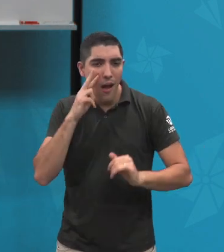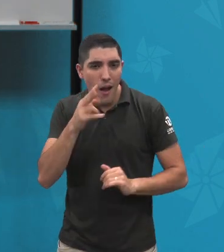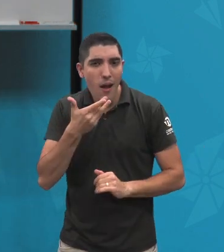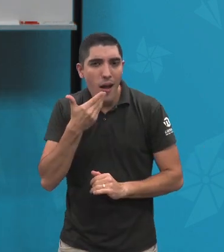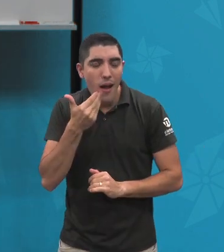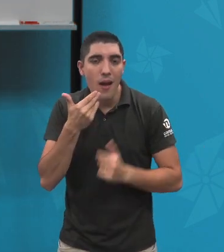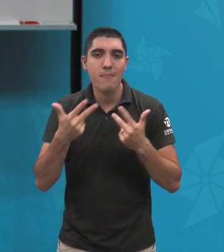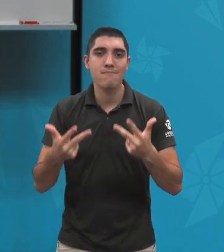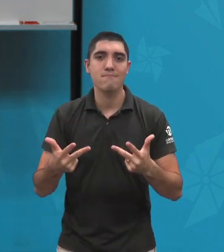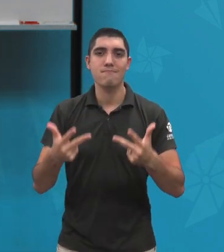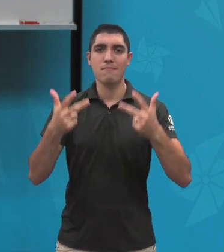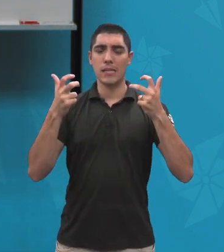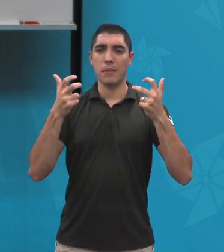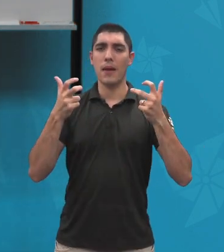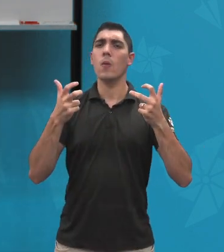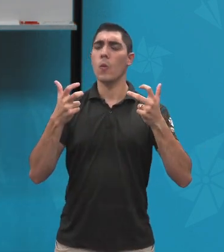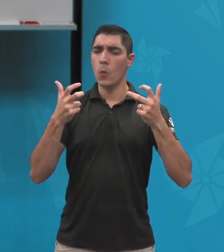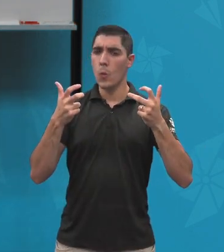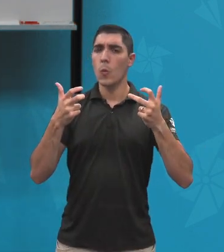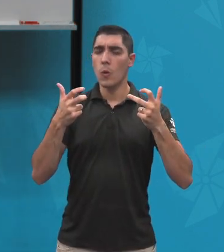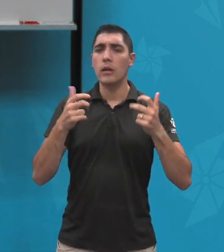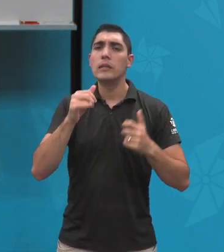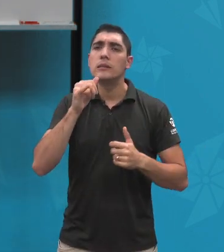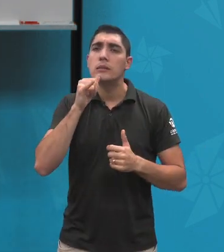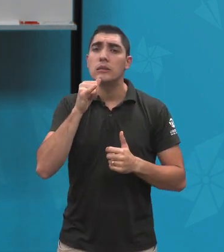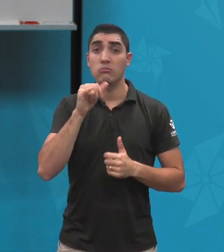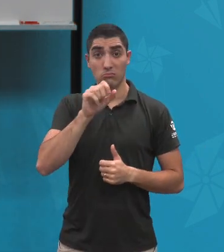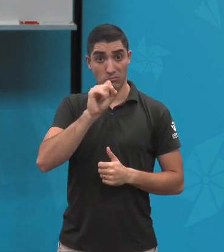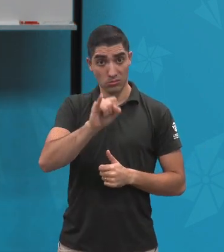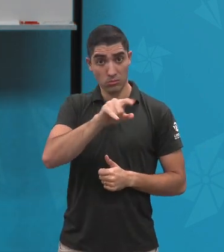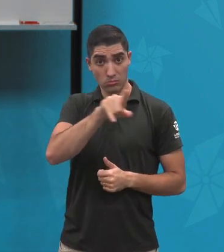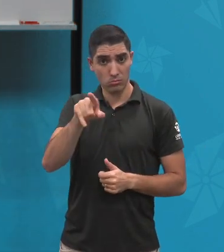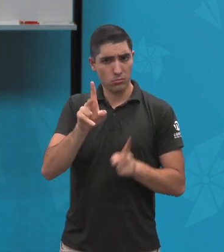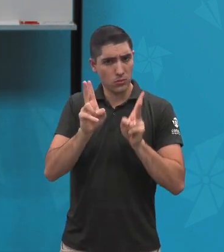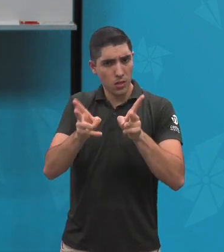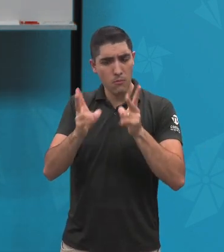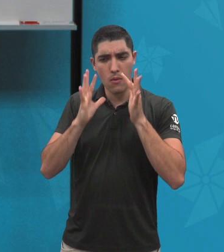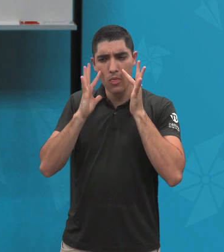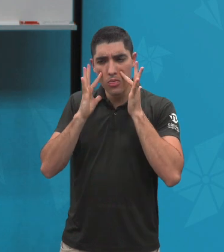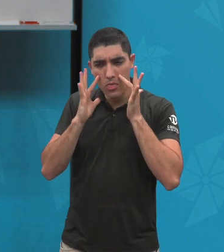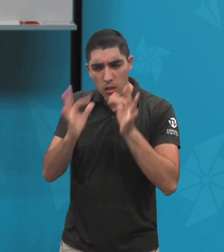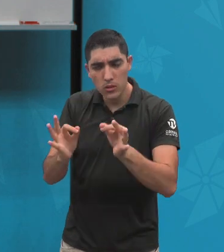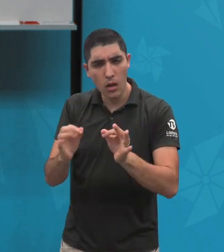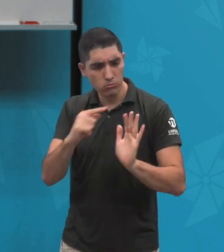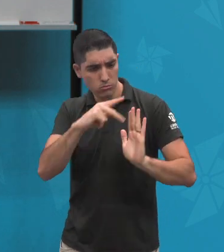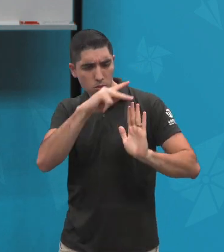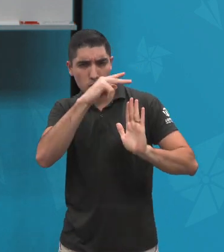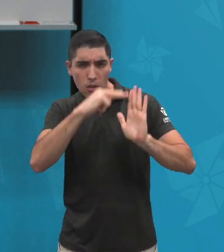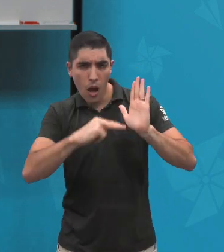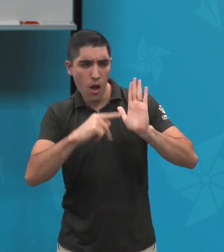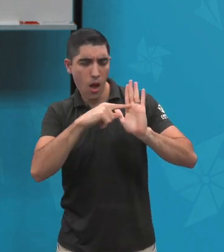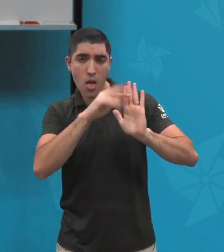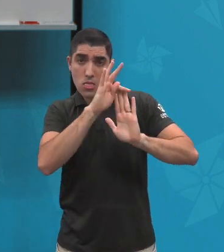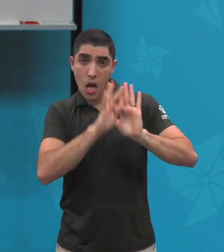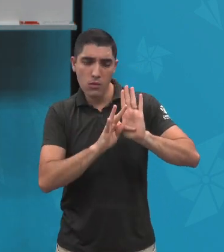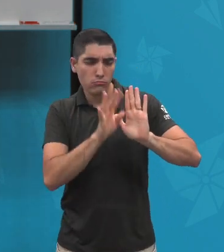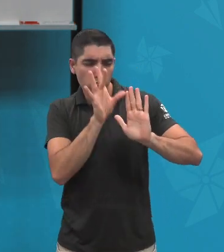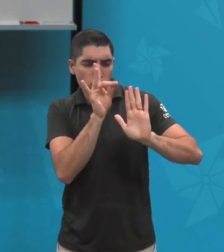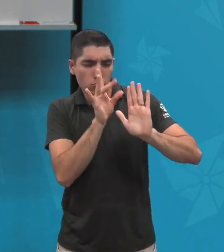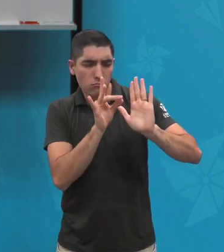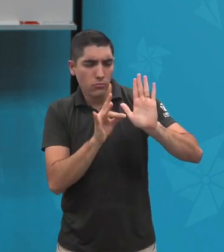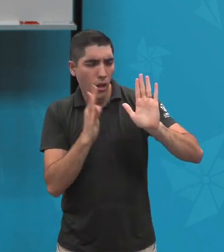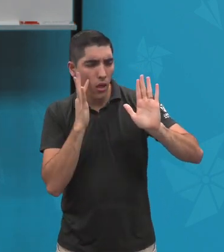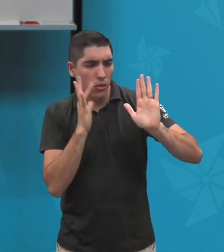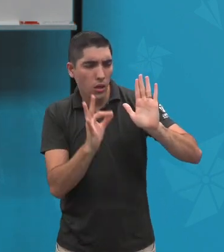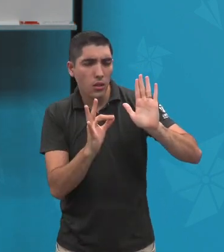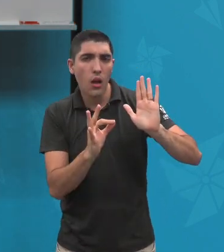vocês perceberem como é que, se nós tivermos um olhar atento ao texto, pouco